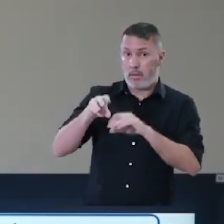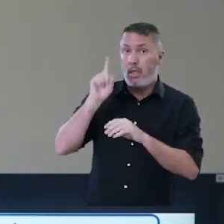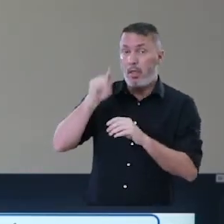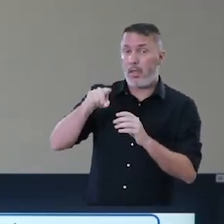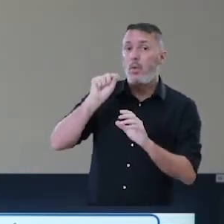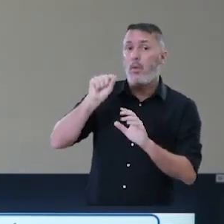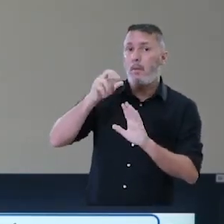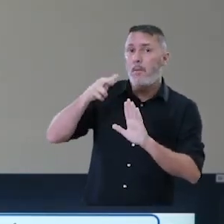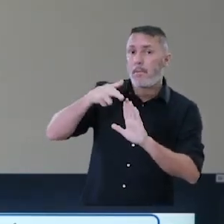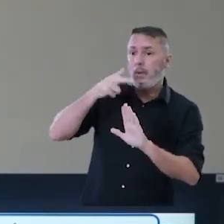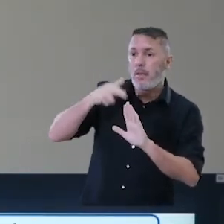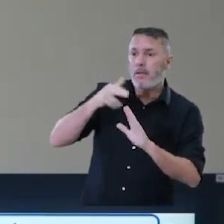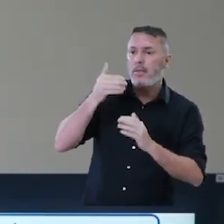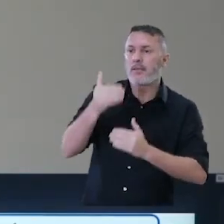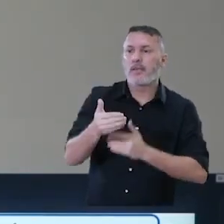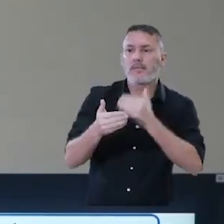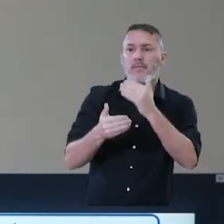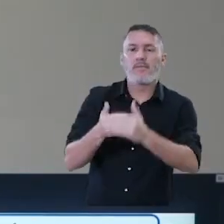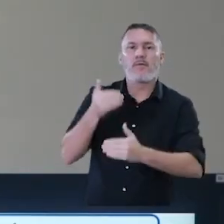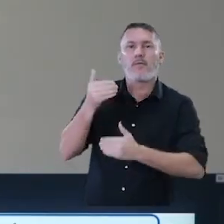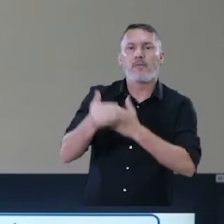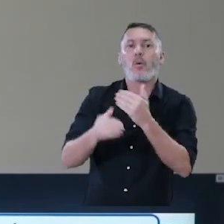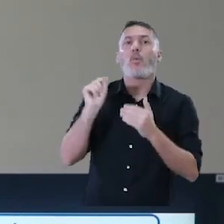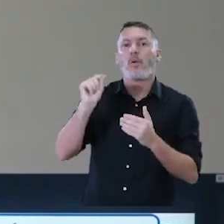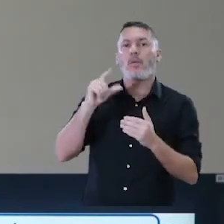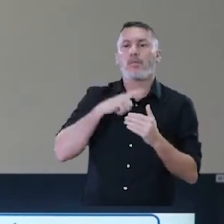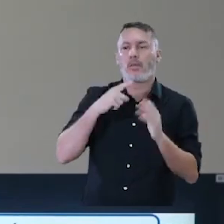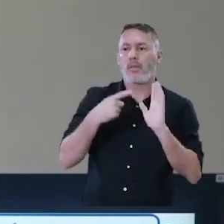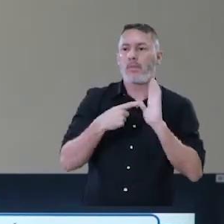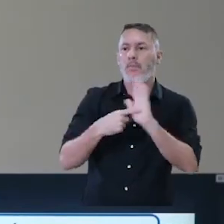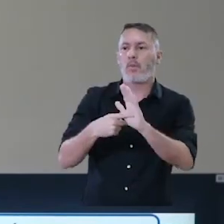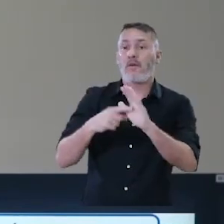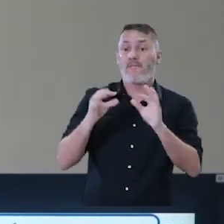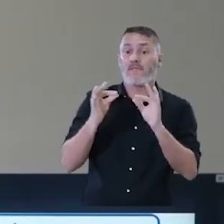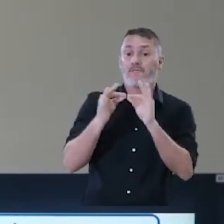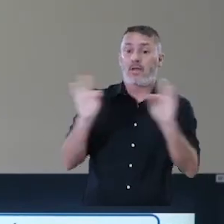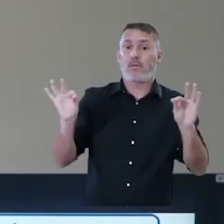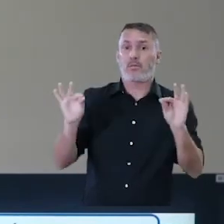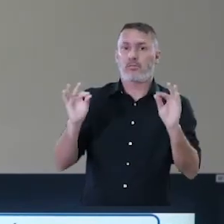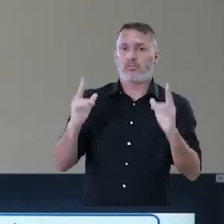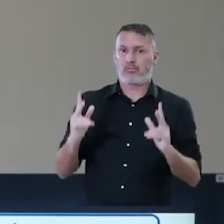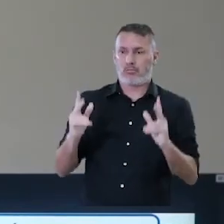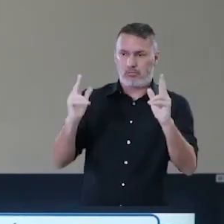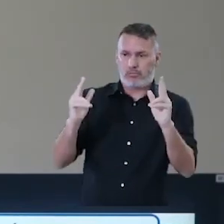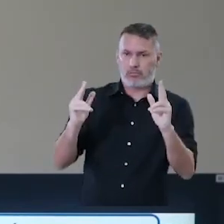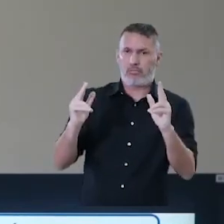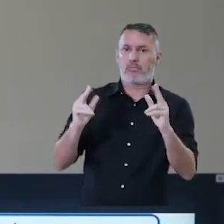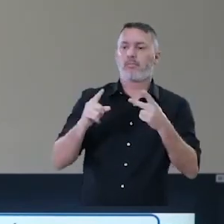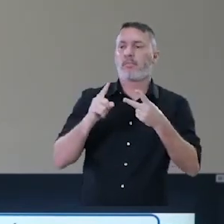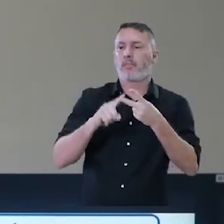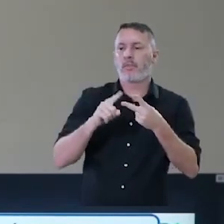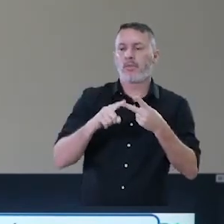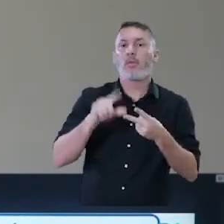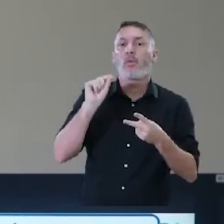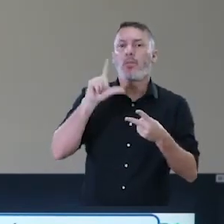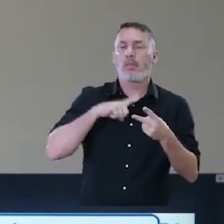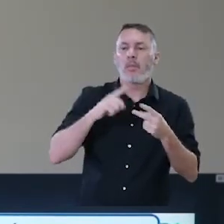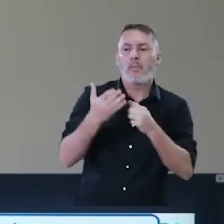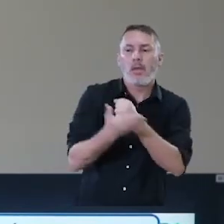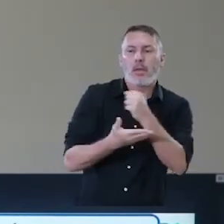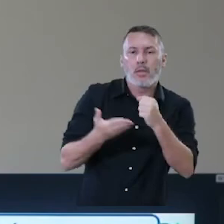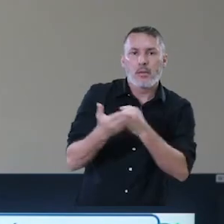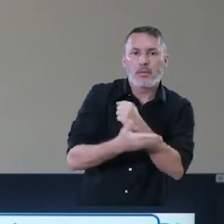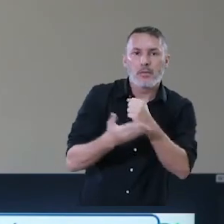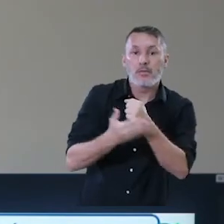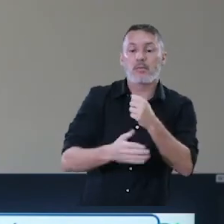o parágrafo do desenvolvimento, aula 5. Iremos retratar o que é o tópico frasal, já ouviram falar disso? Vamos falar